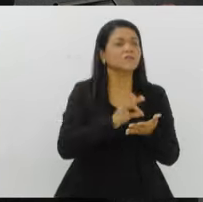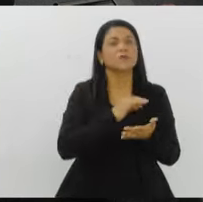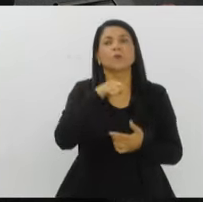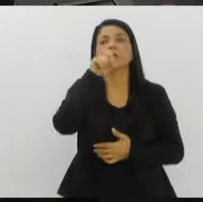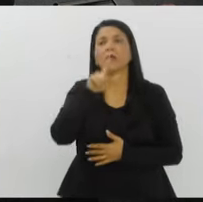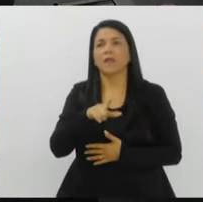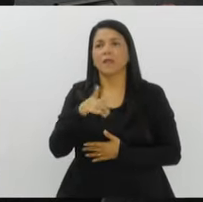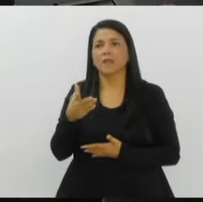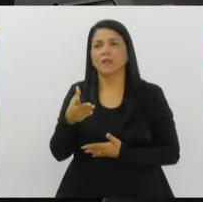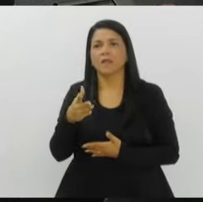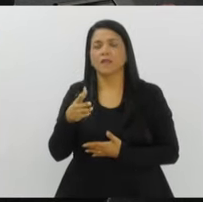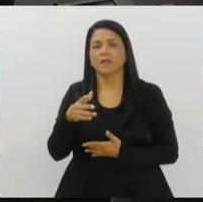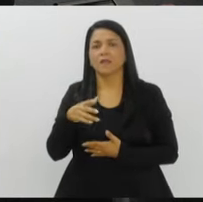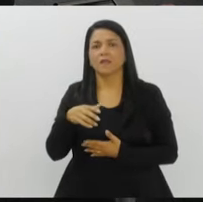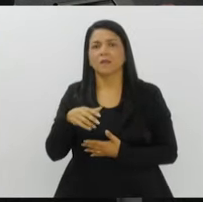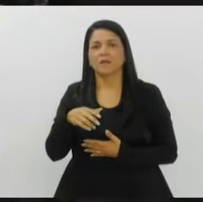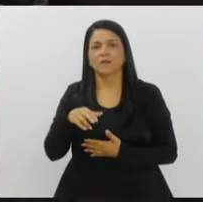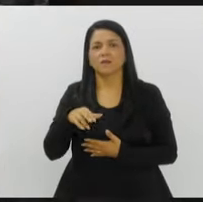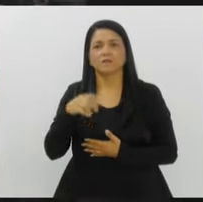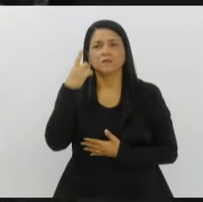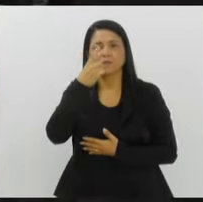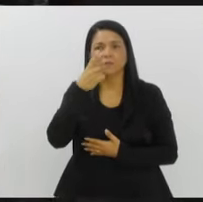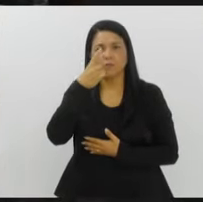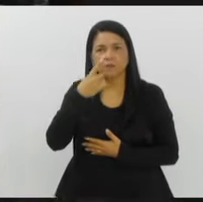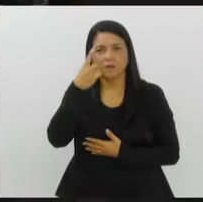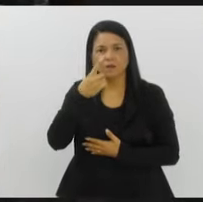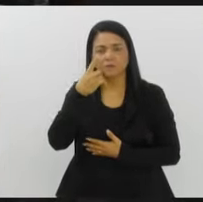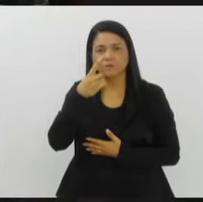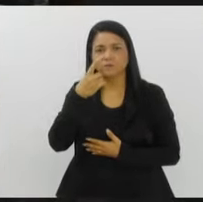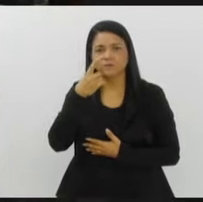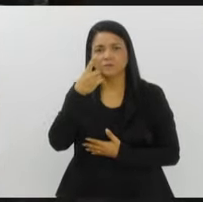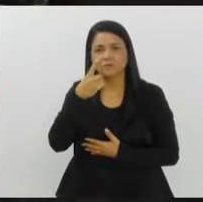está escrito? Está escrito o senhor deputado